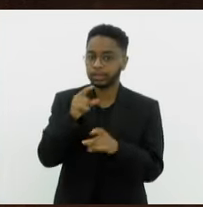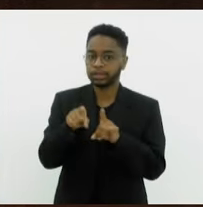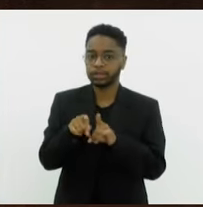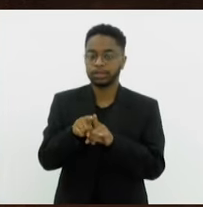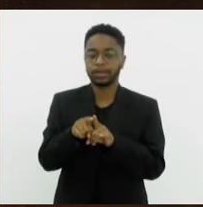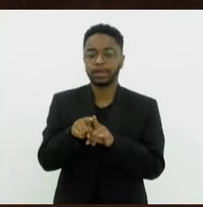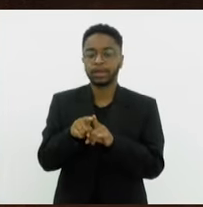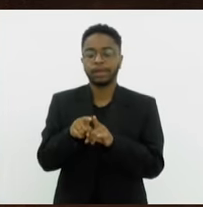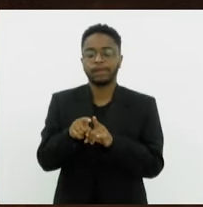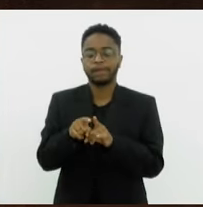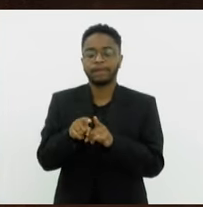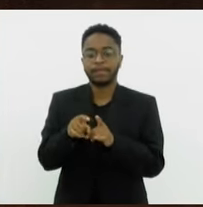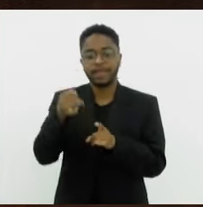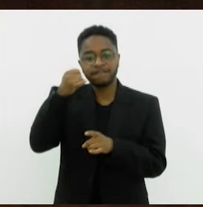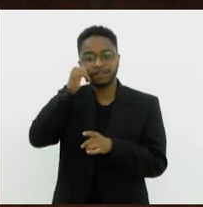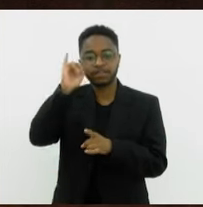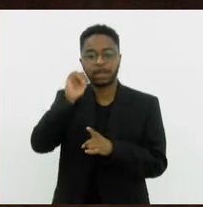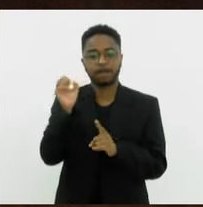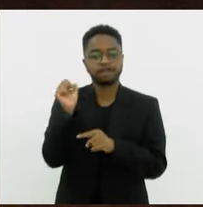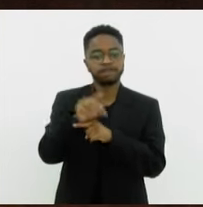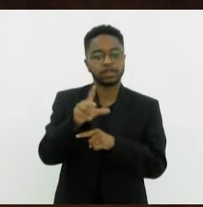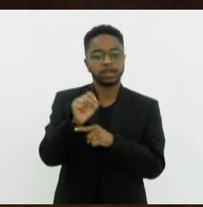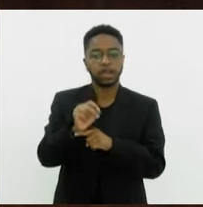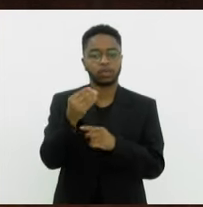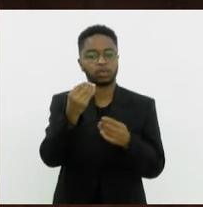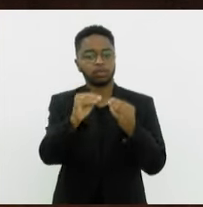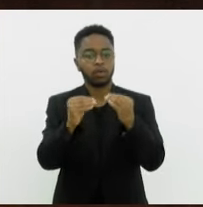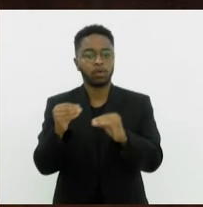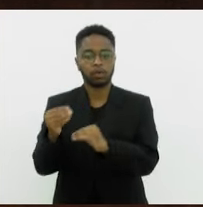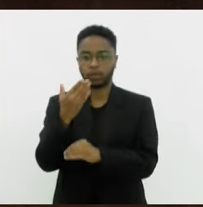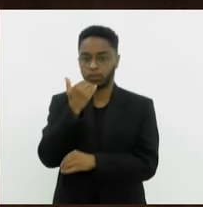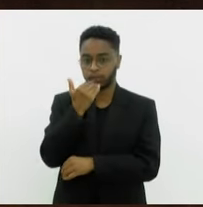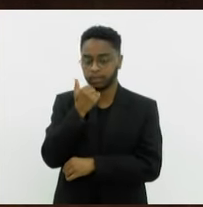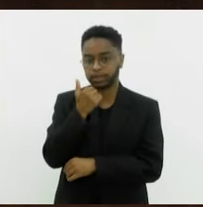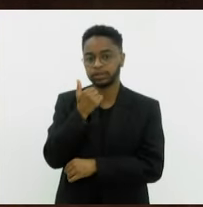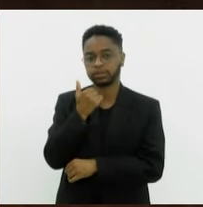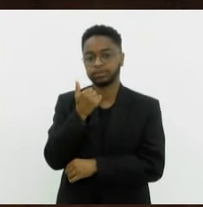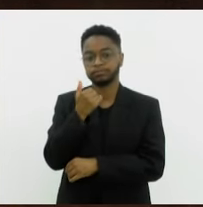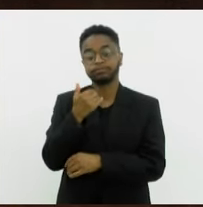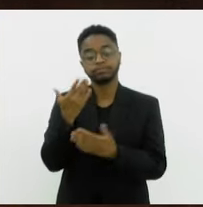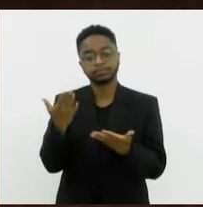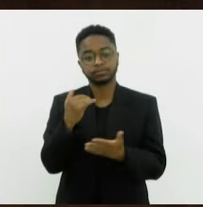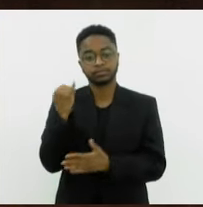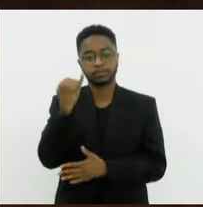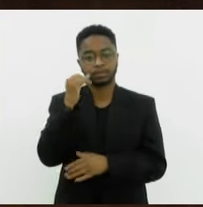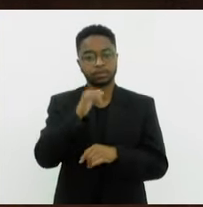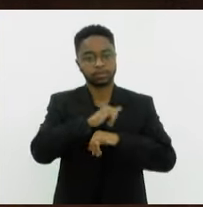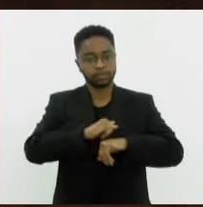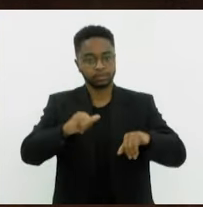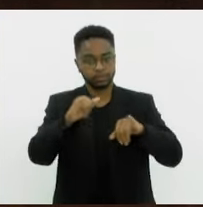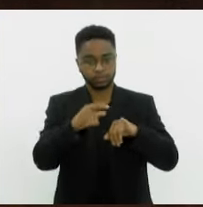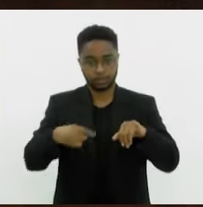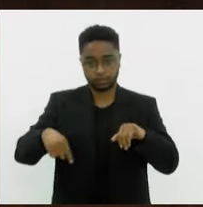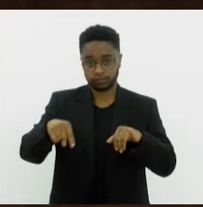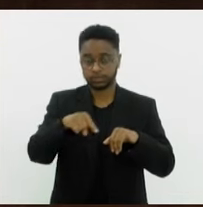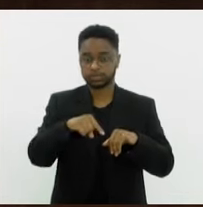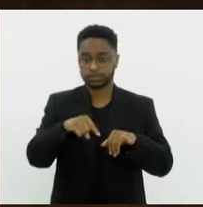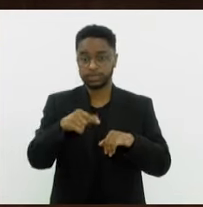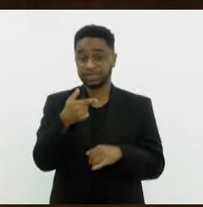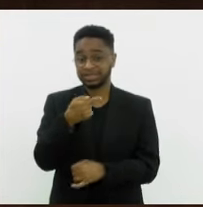de agrotóxicos, que superem essa lógica de envenenamento da comida. É importante dizer, senhora presidenta,